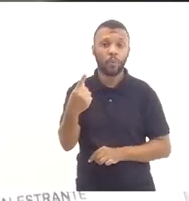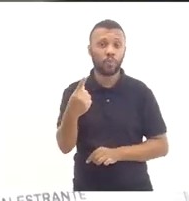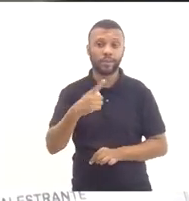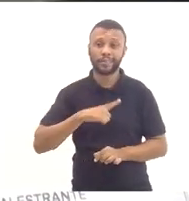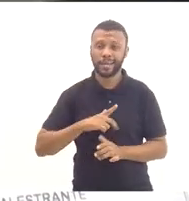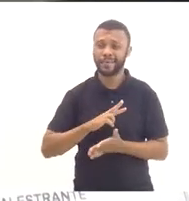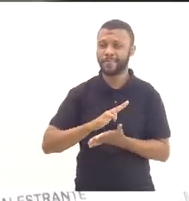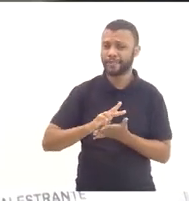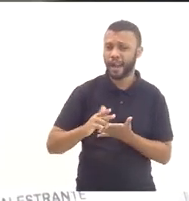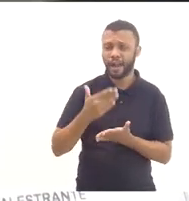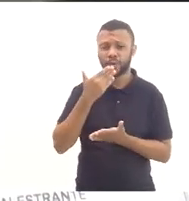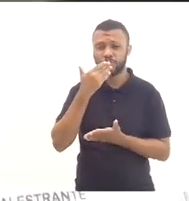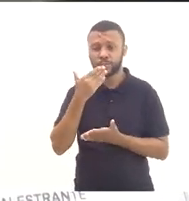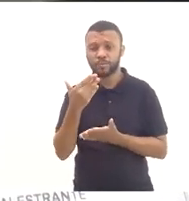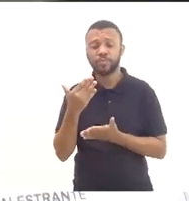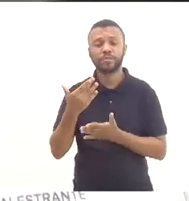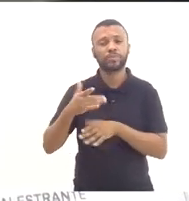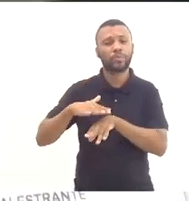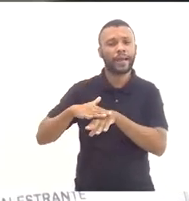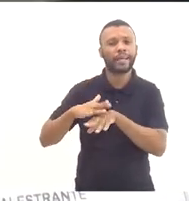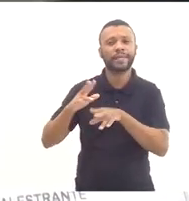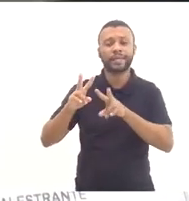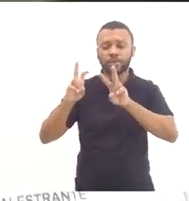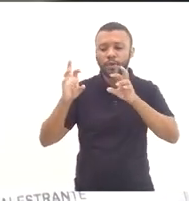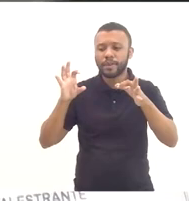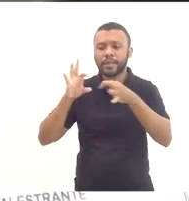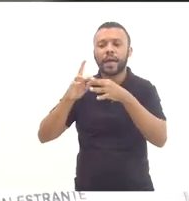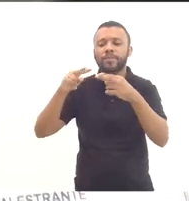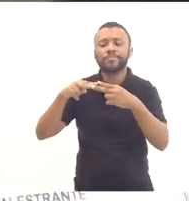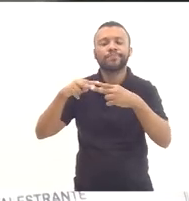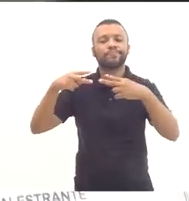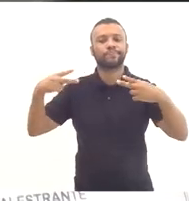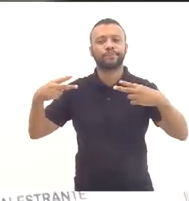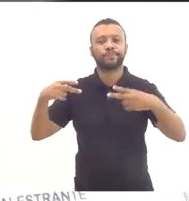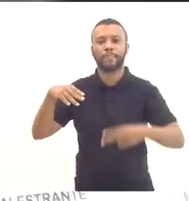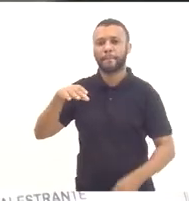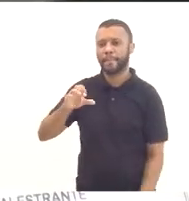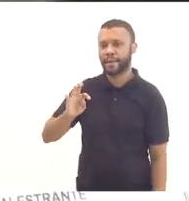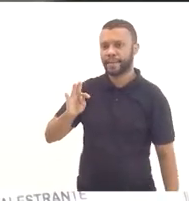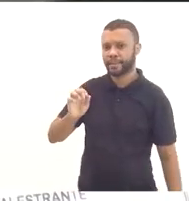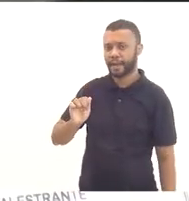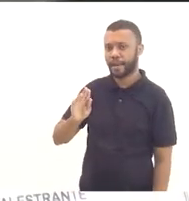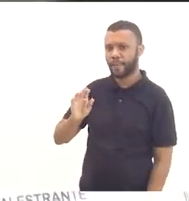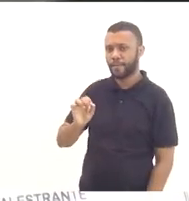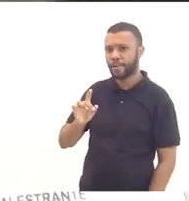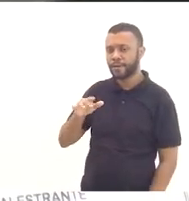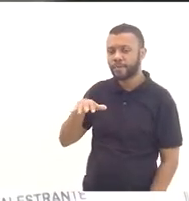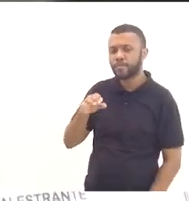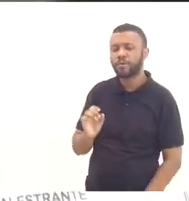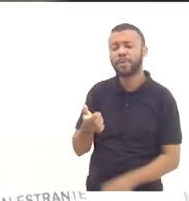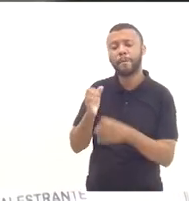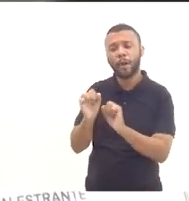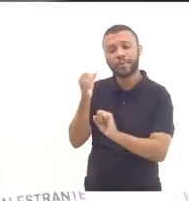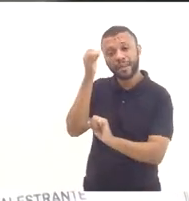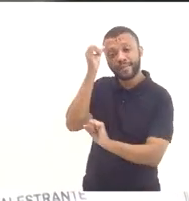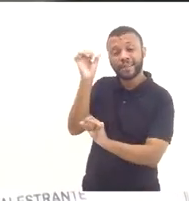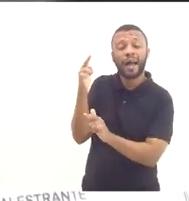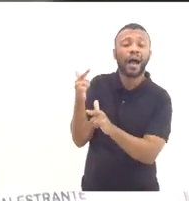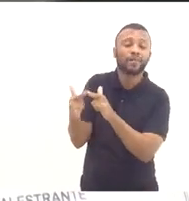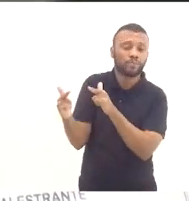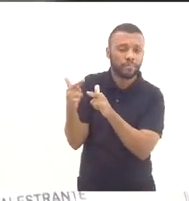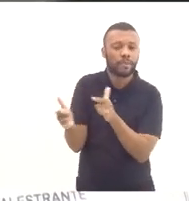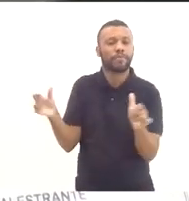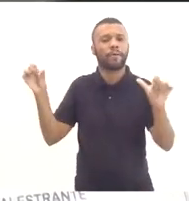outros tipos de erros inatos do metabolismo muito semelhantes e que pode ser evitado a sequela pode ser evitada a crise esse qualquer a